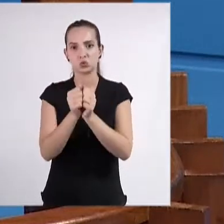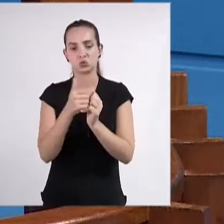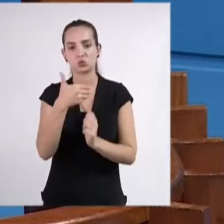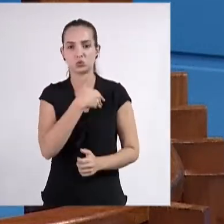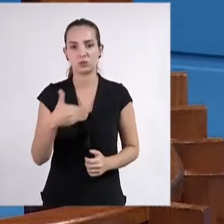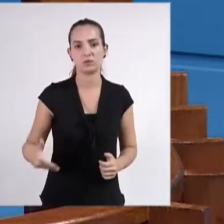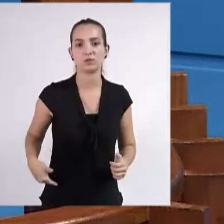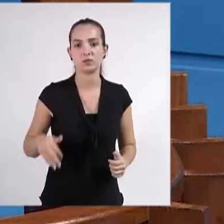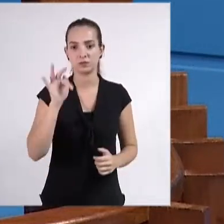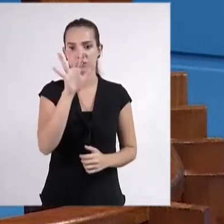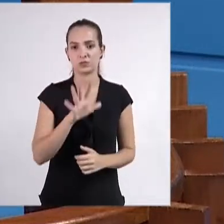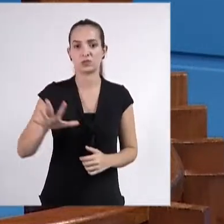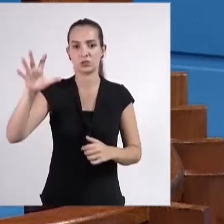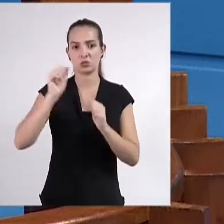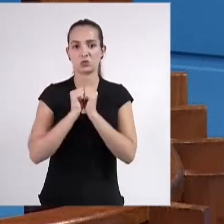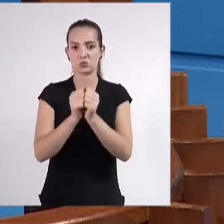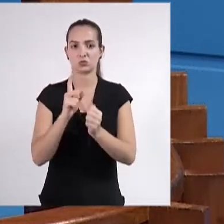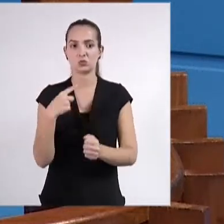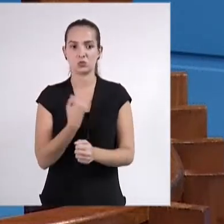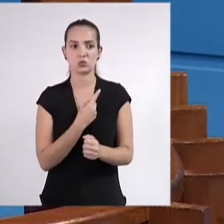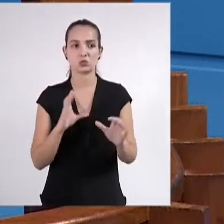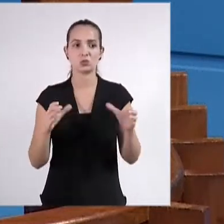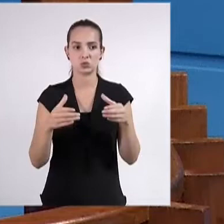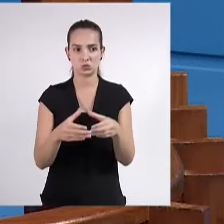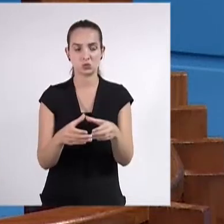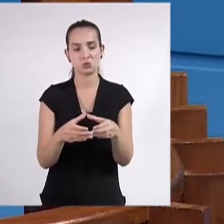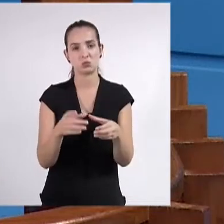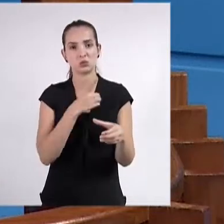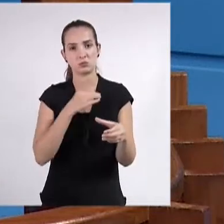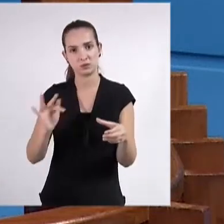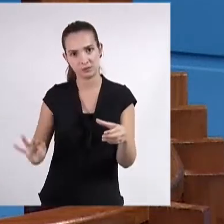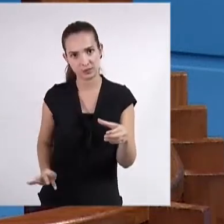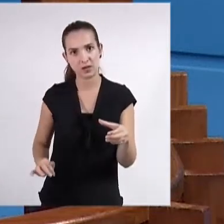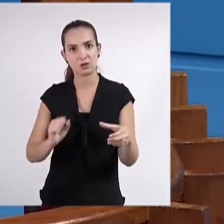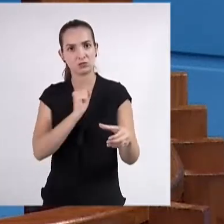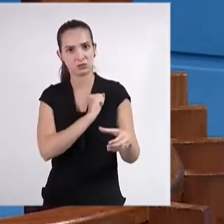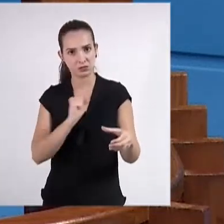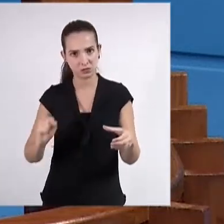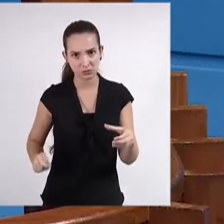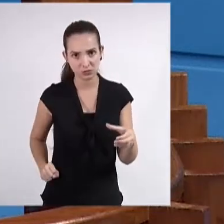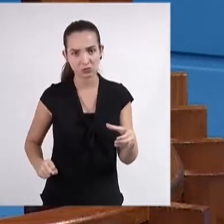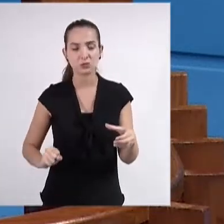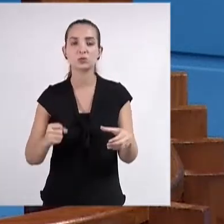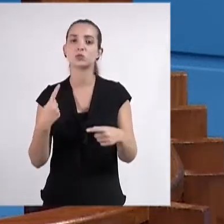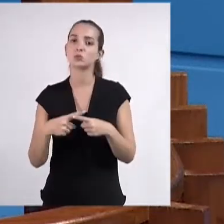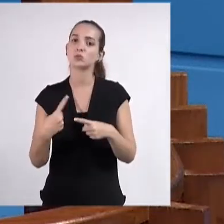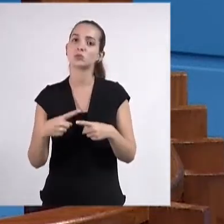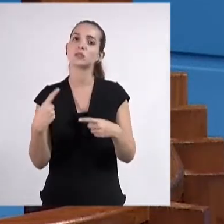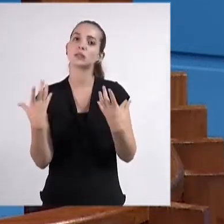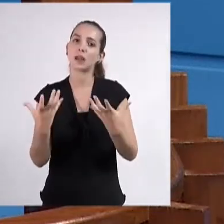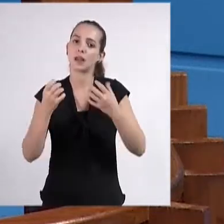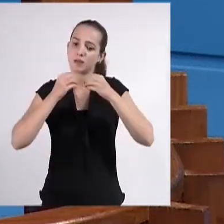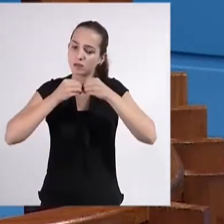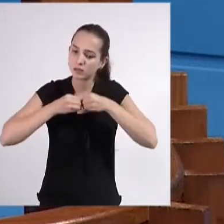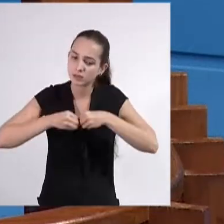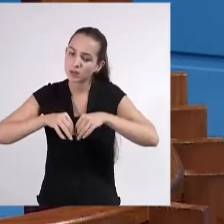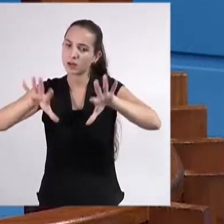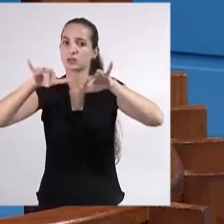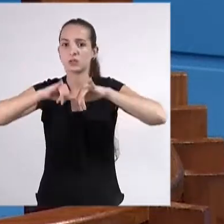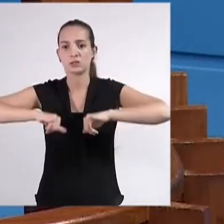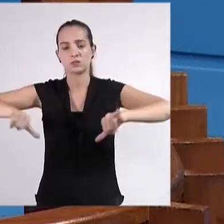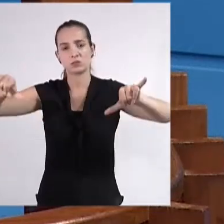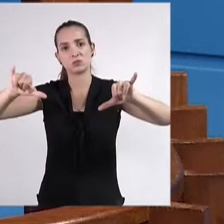federal, através da nossa bancada de deputado federal, de senadores, para entender e transmitir para os nossos